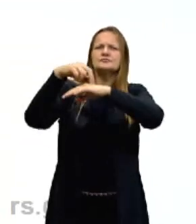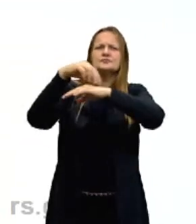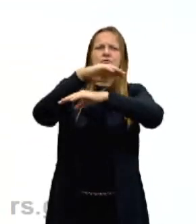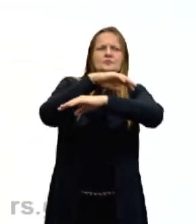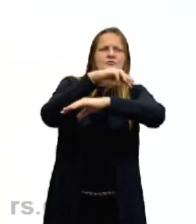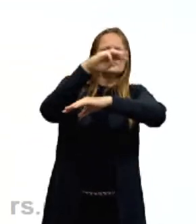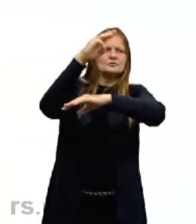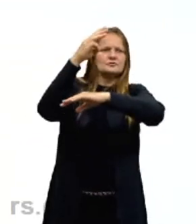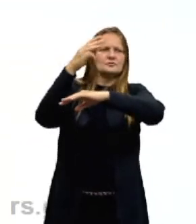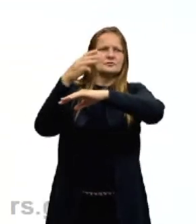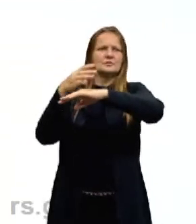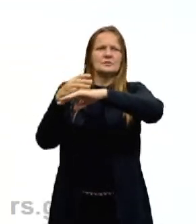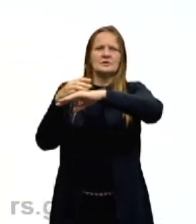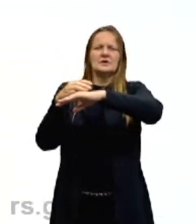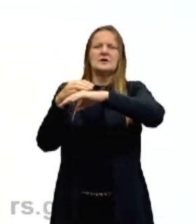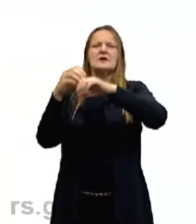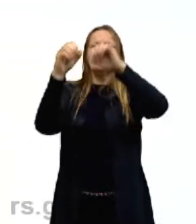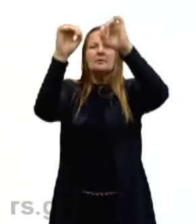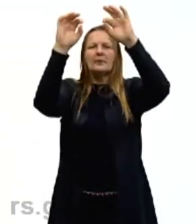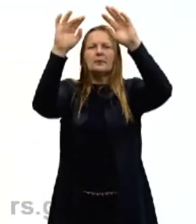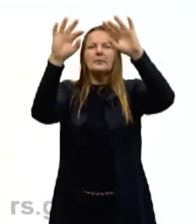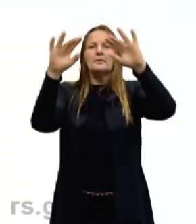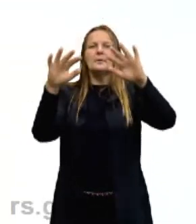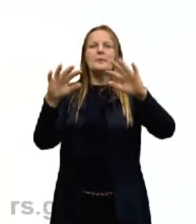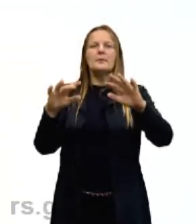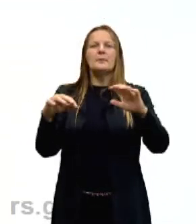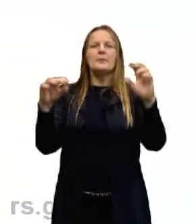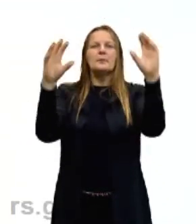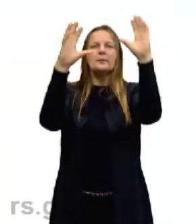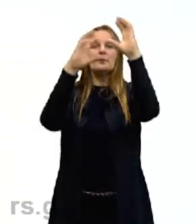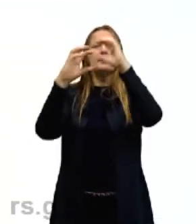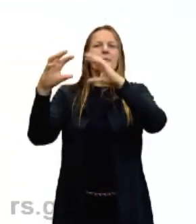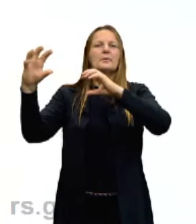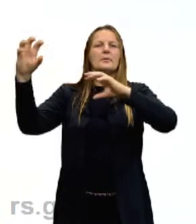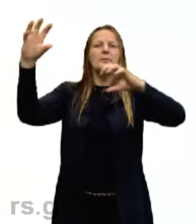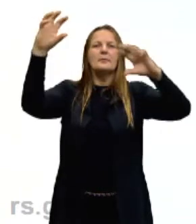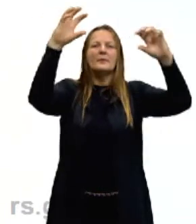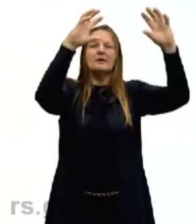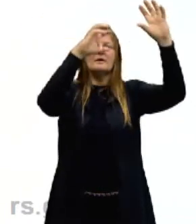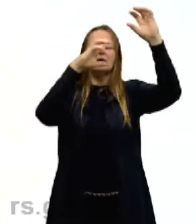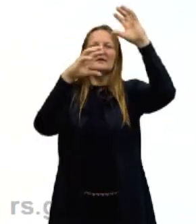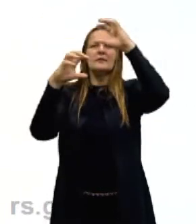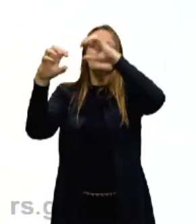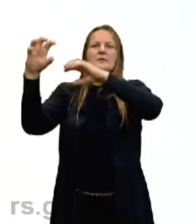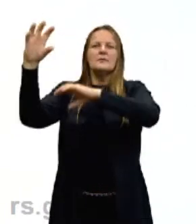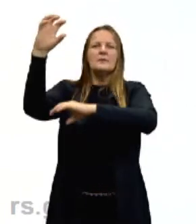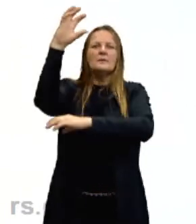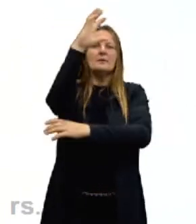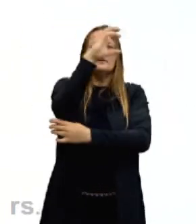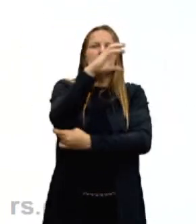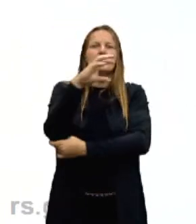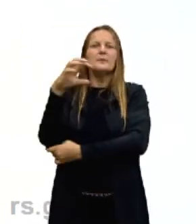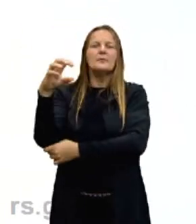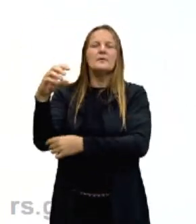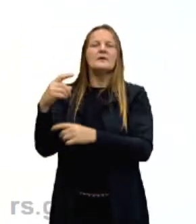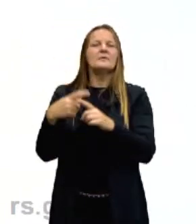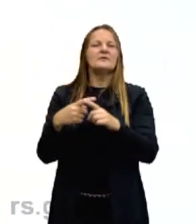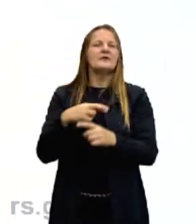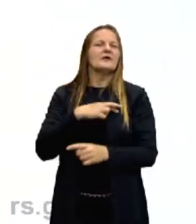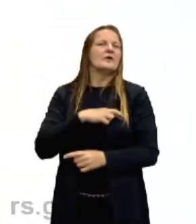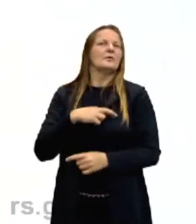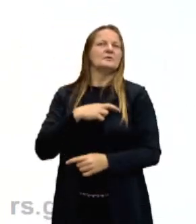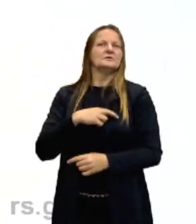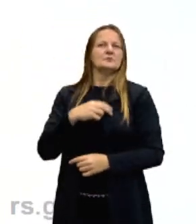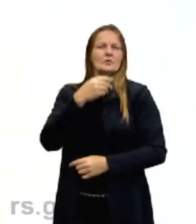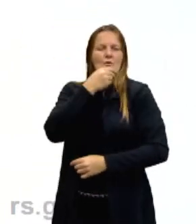de névoa ela representa muito bem né o o romantismo né porque Vocês conseguem perceber